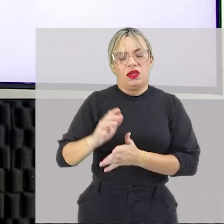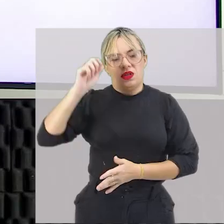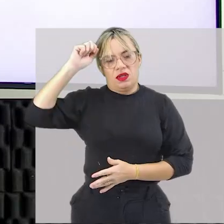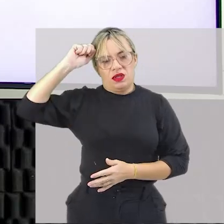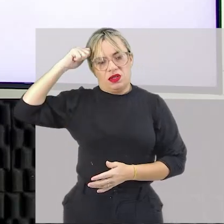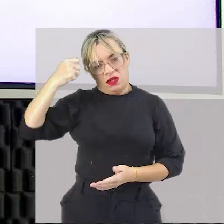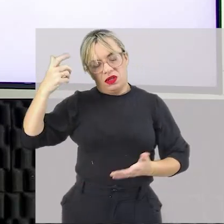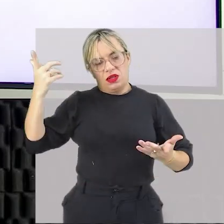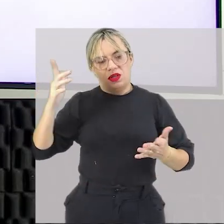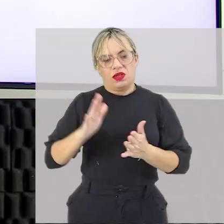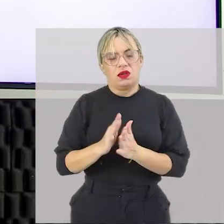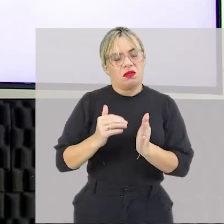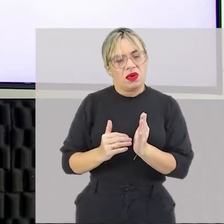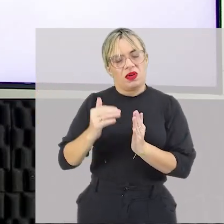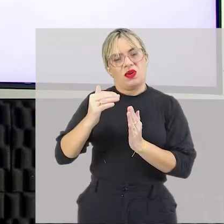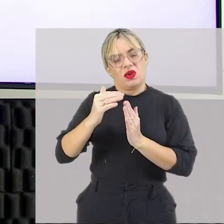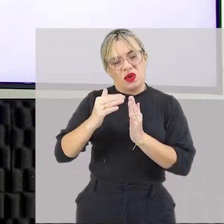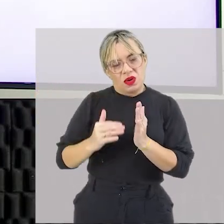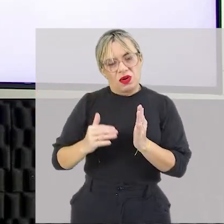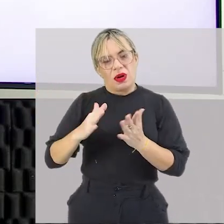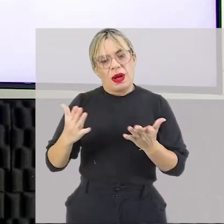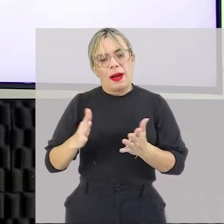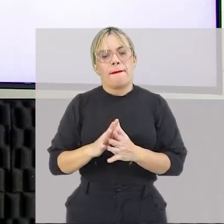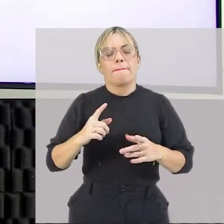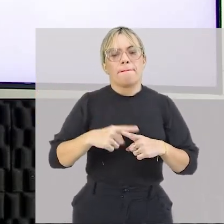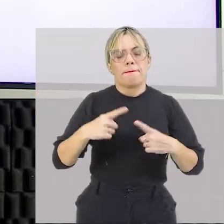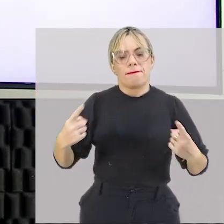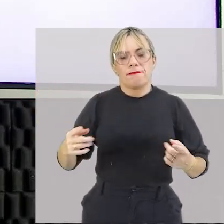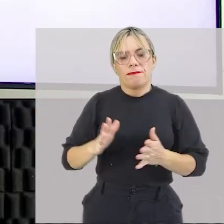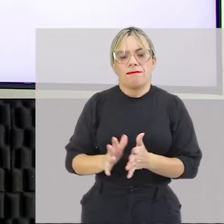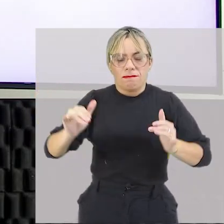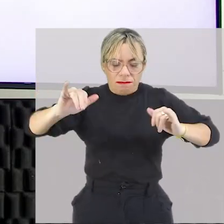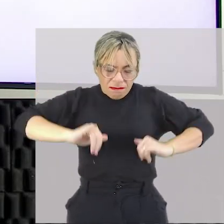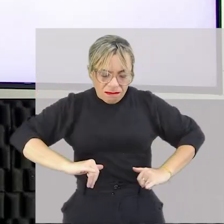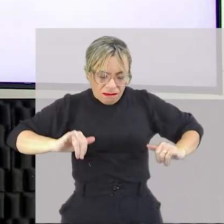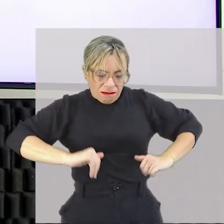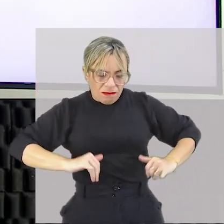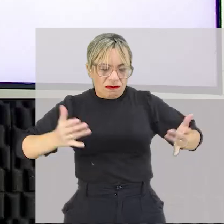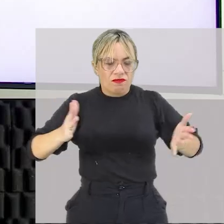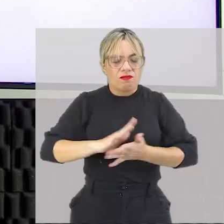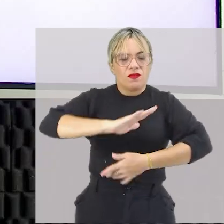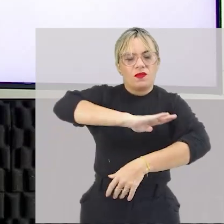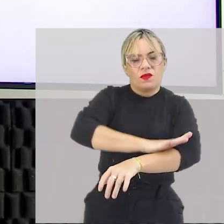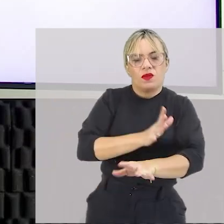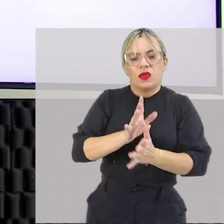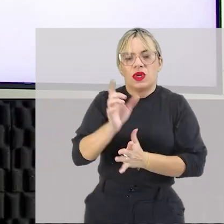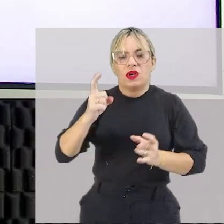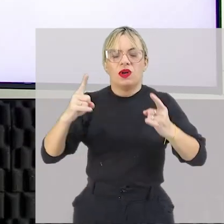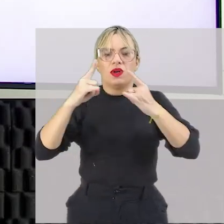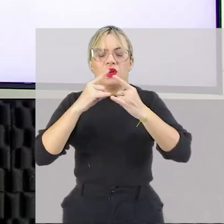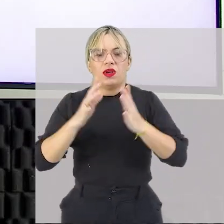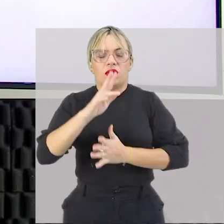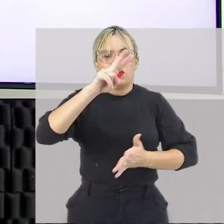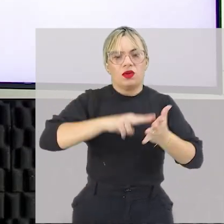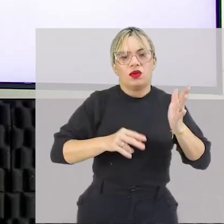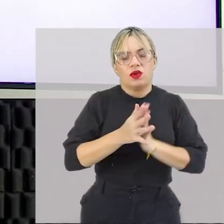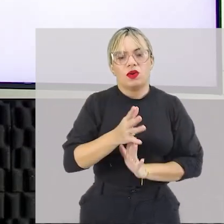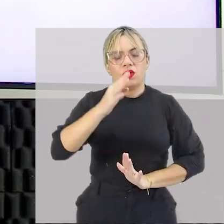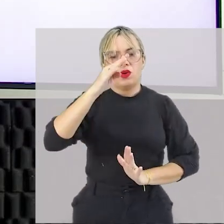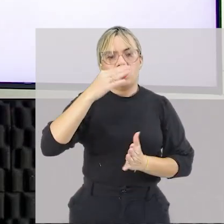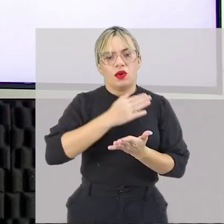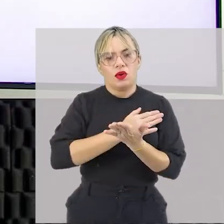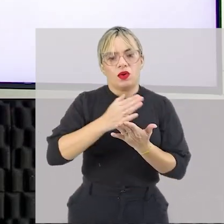níveis maiores ou menores, mas sofrem preconceito. Podem sofrer o tal do racismo institucional que a gente leu no começo da questão. Tá